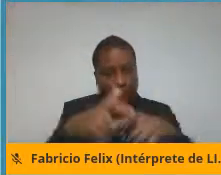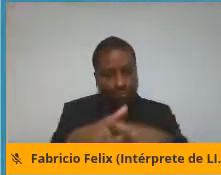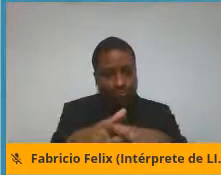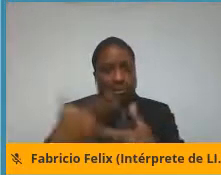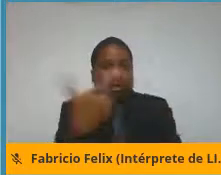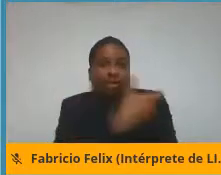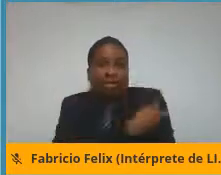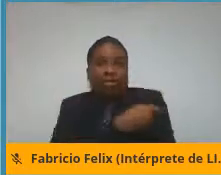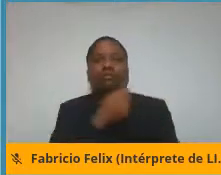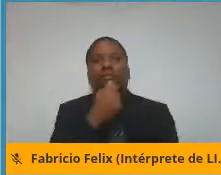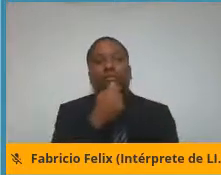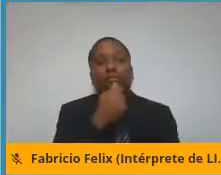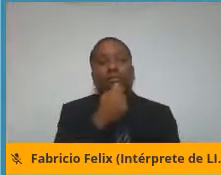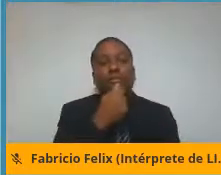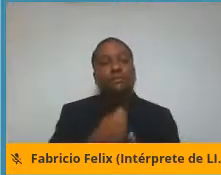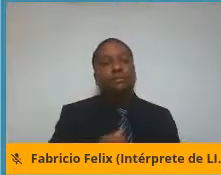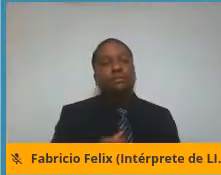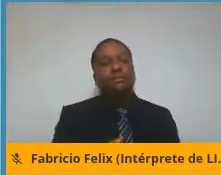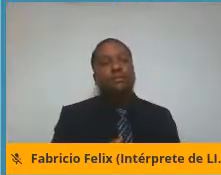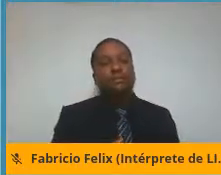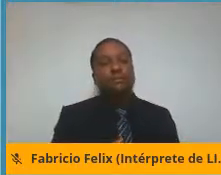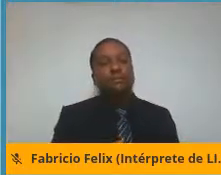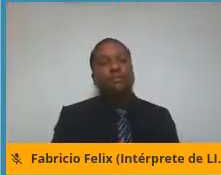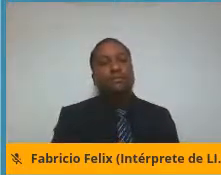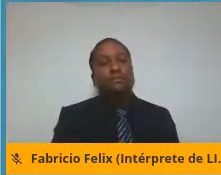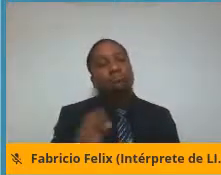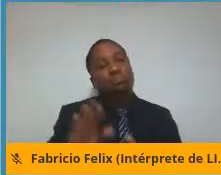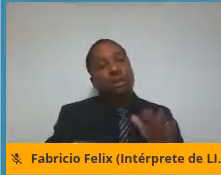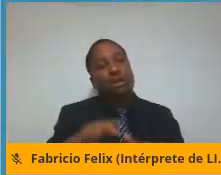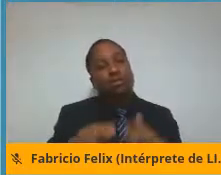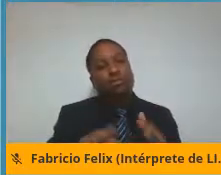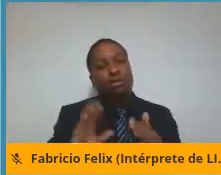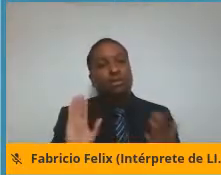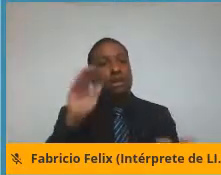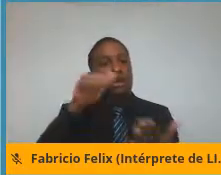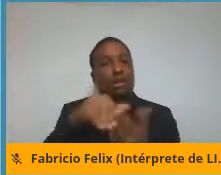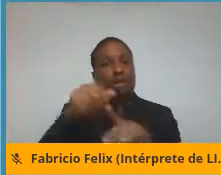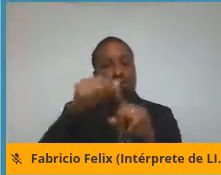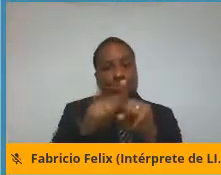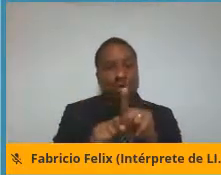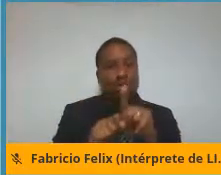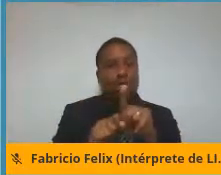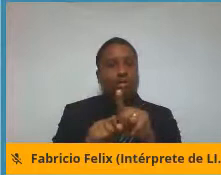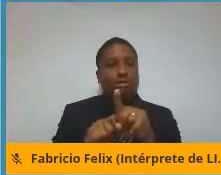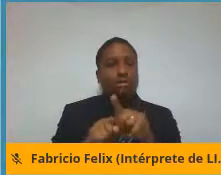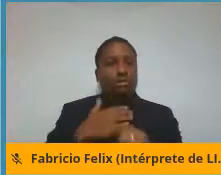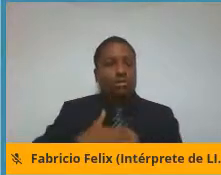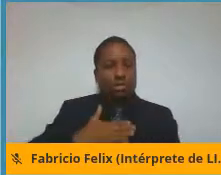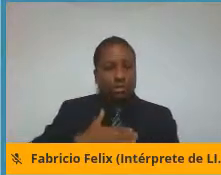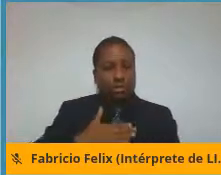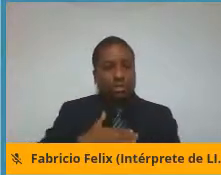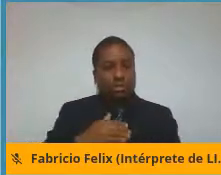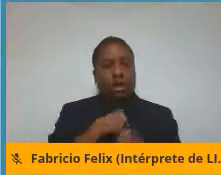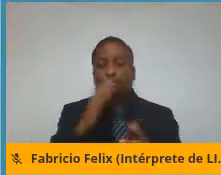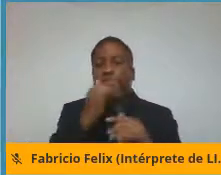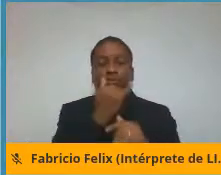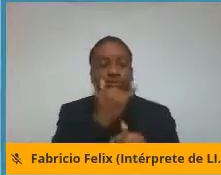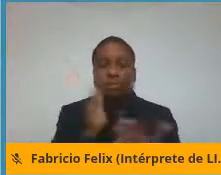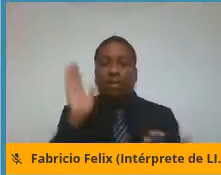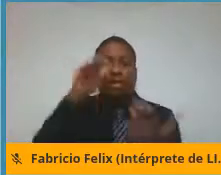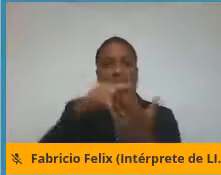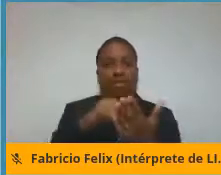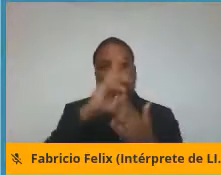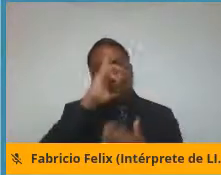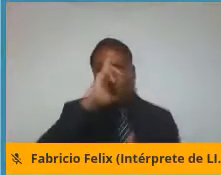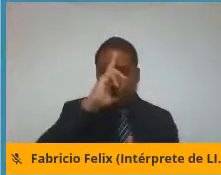vacina, e talvez a vacina saia até o mês de agosto, desculpa, até o mês de fevereiro, talvez ele